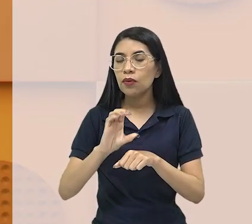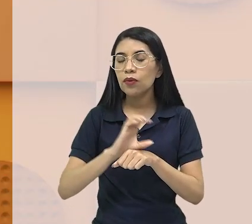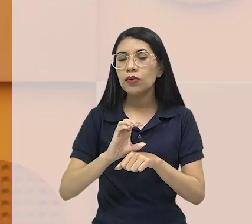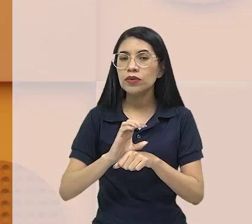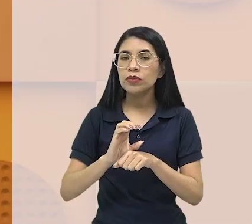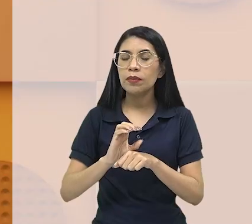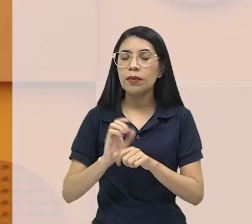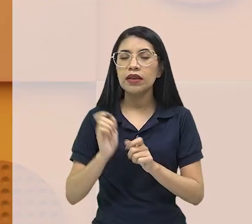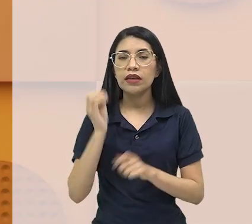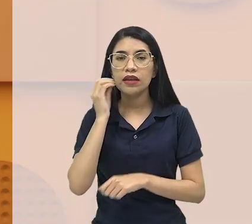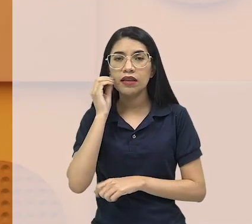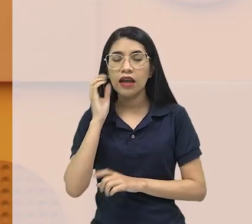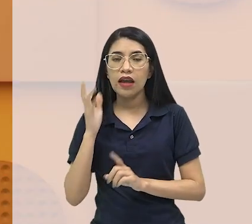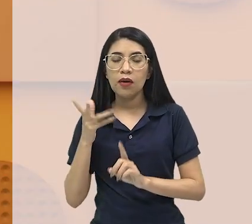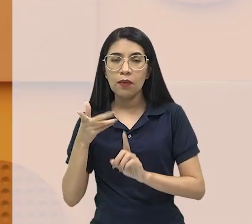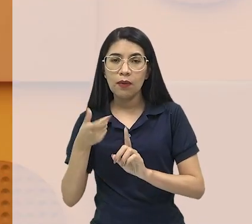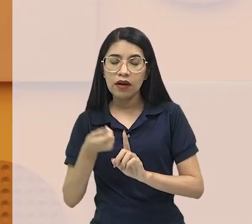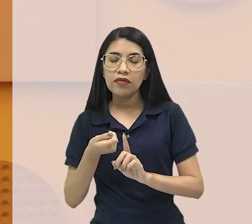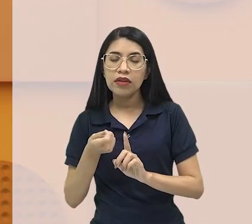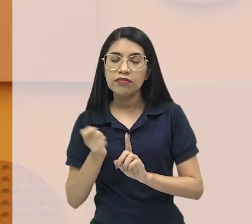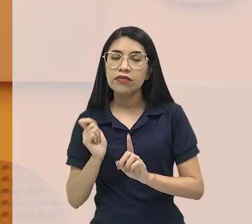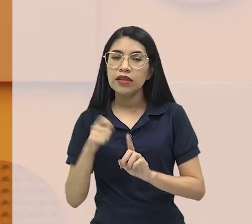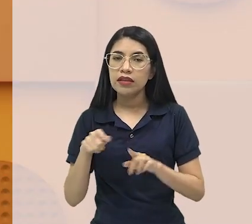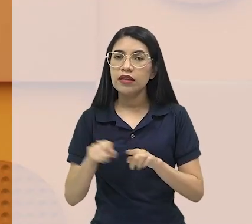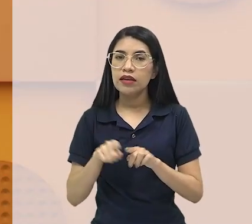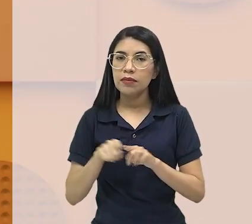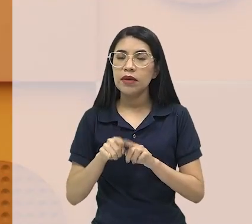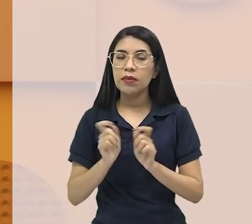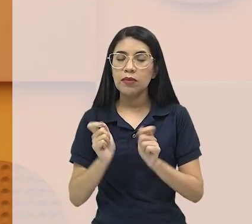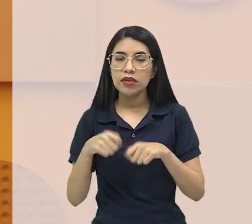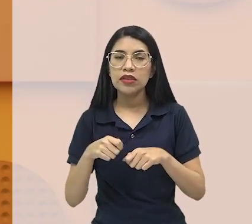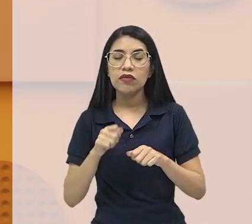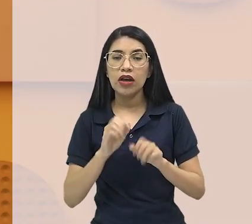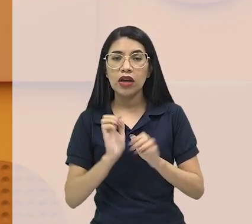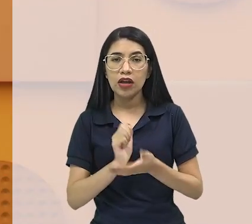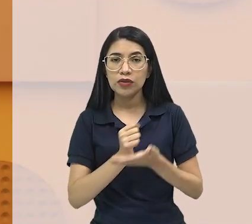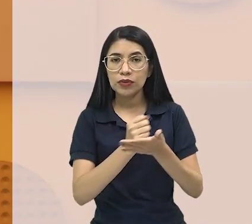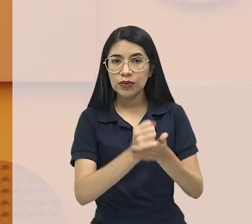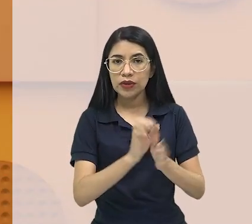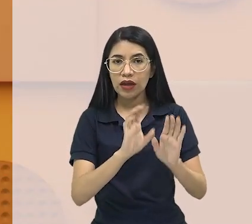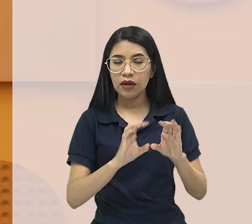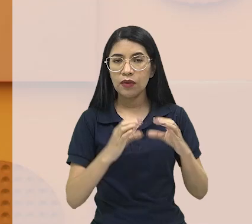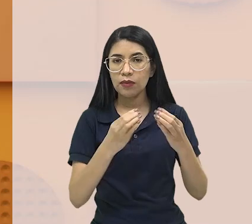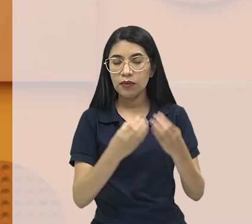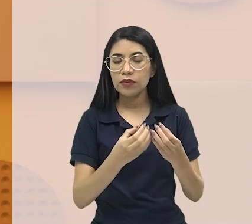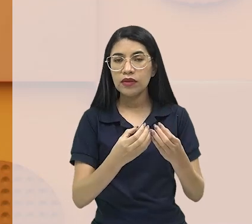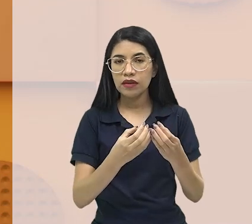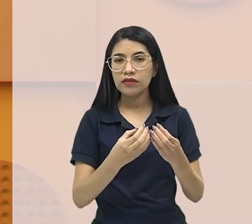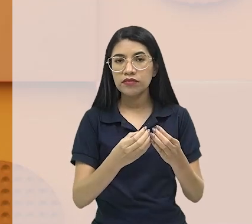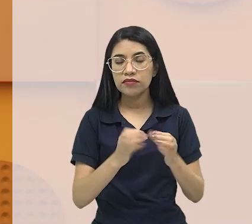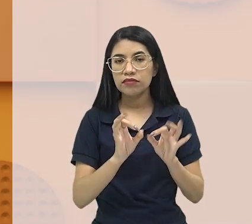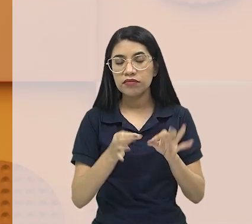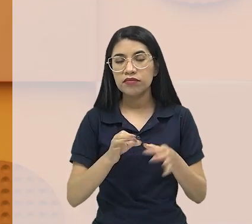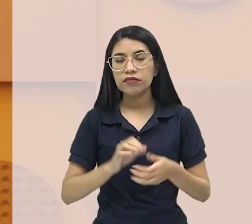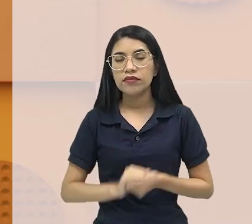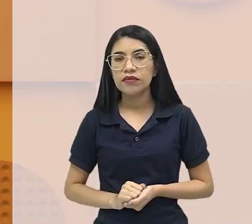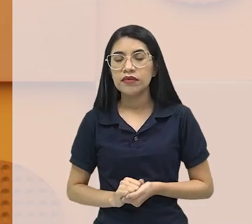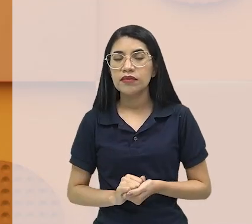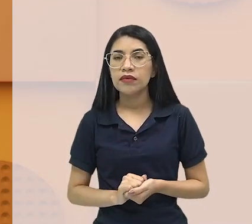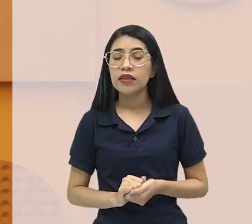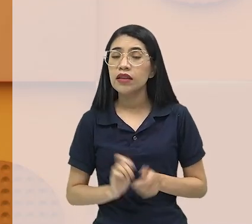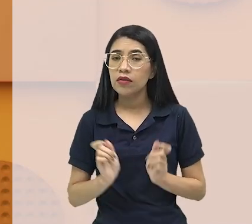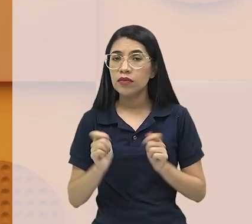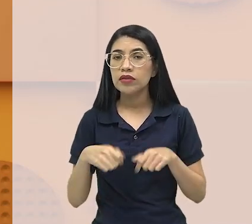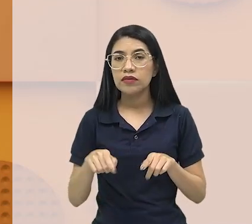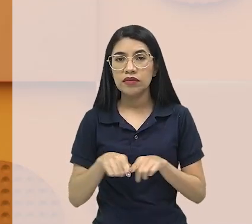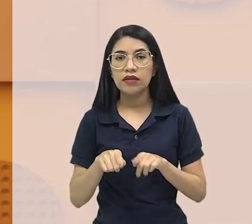se qualificar profissionalmente para trazer retorno para a comunidade, a benefício da comunidade. Então, nada impede que